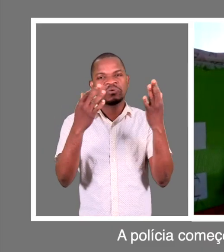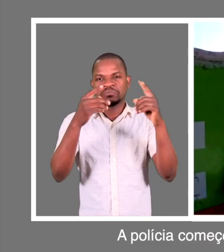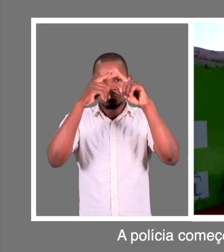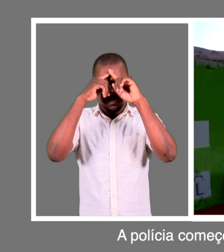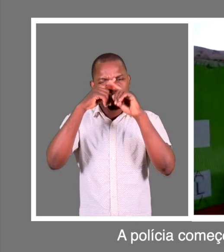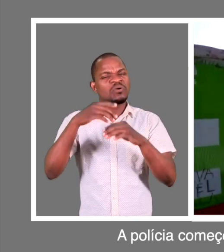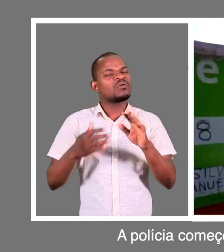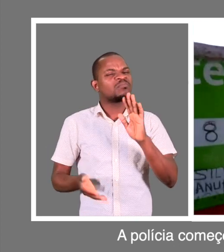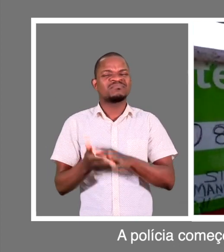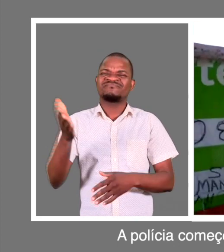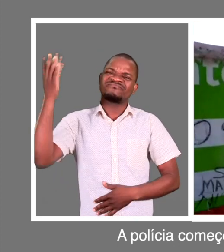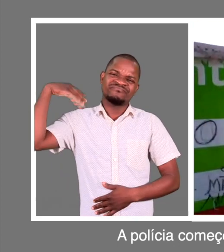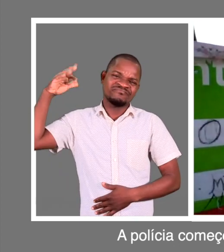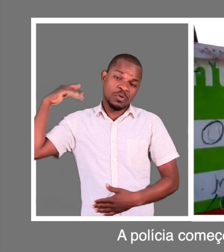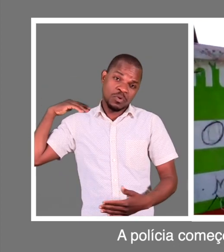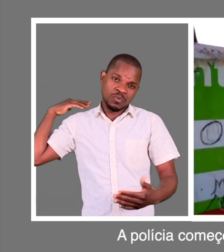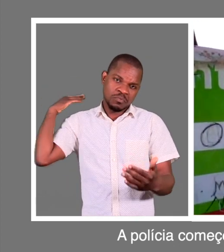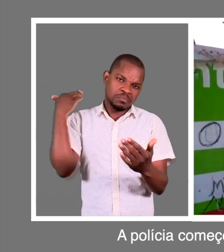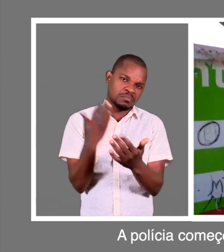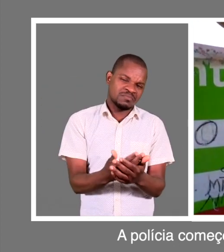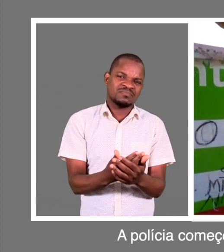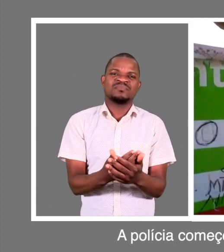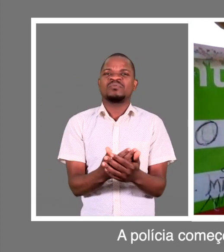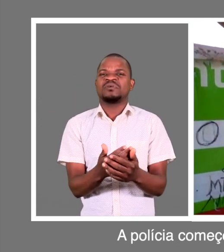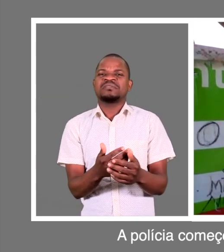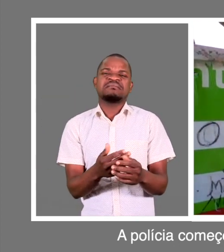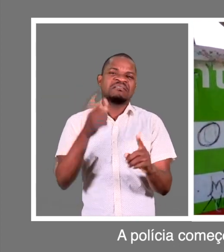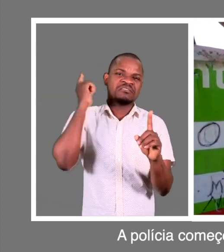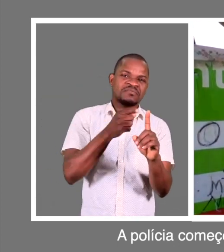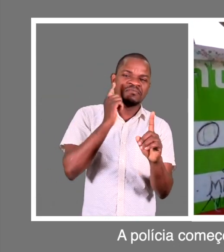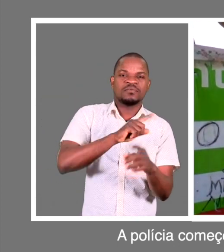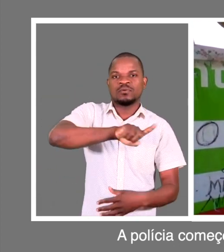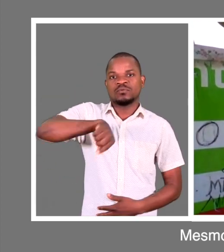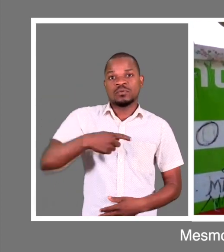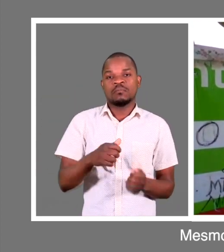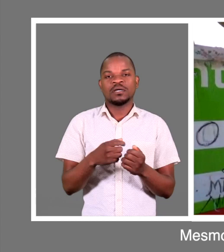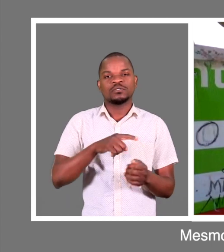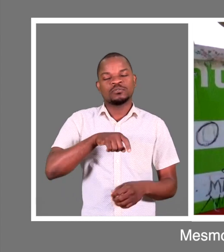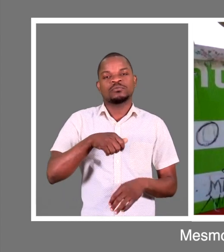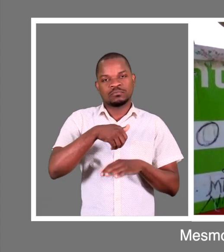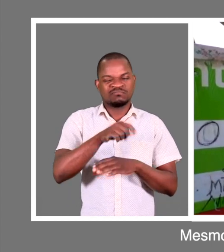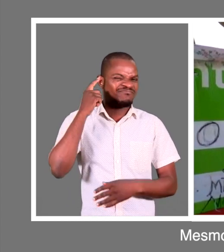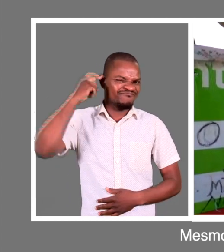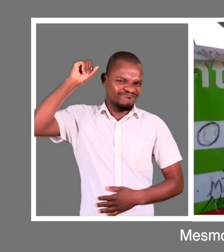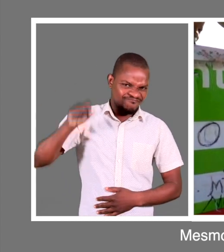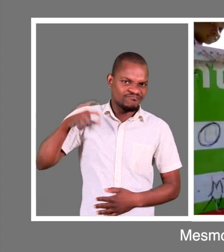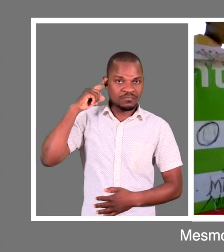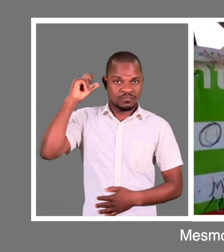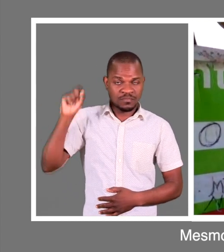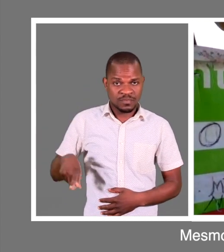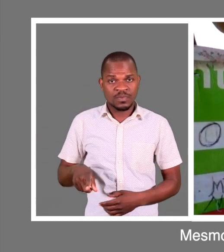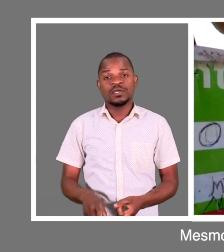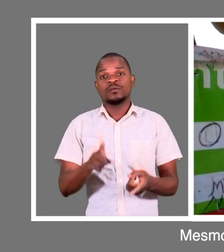Os polícias começaram há muito tempo nos estrestrupar, mas assim nós não estamos a